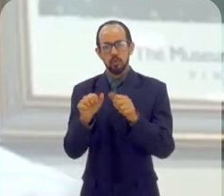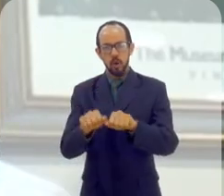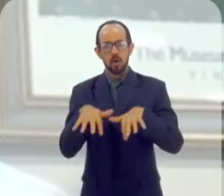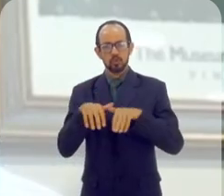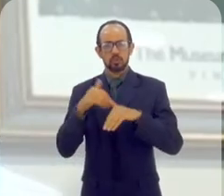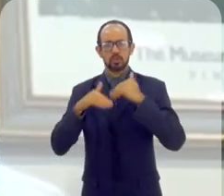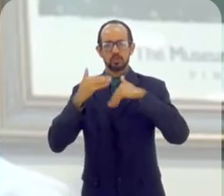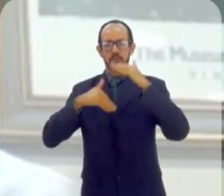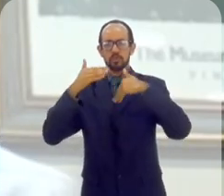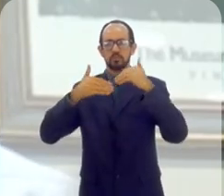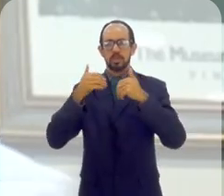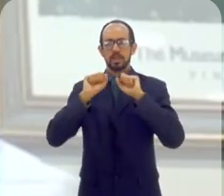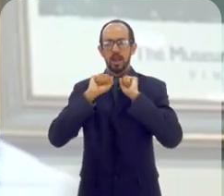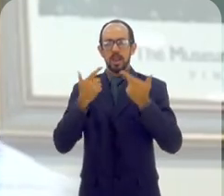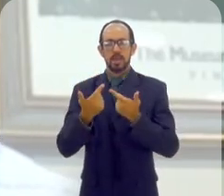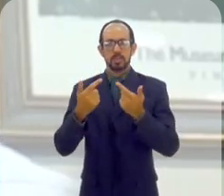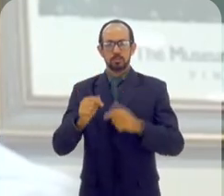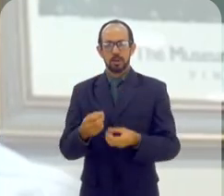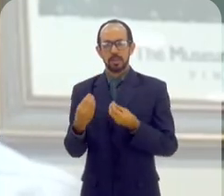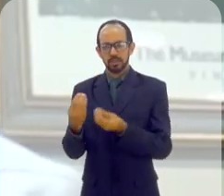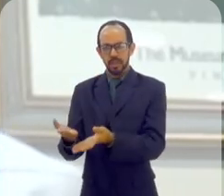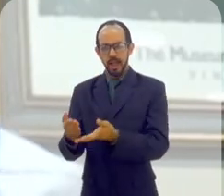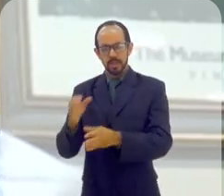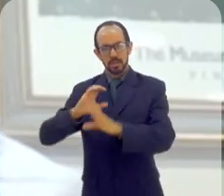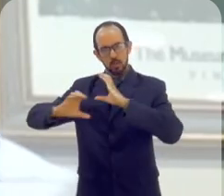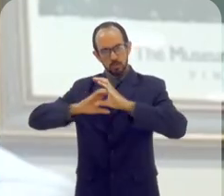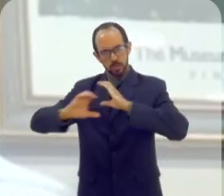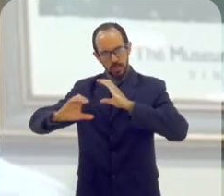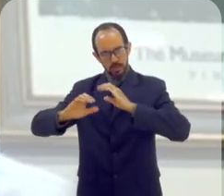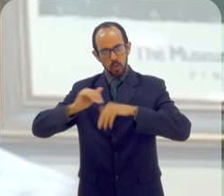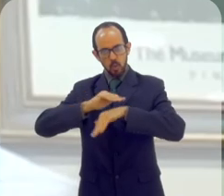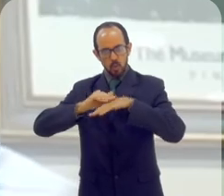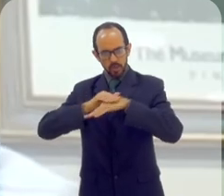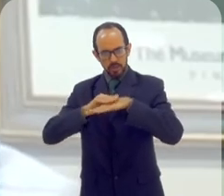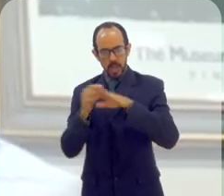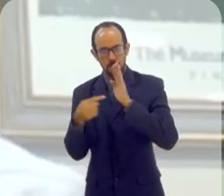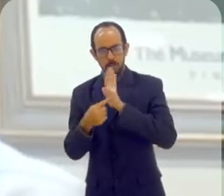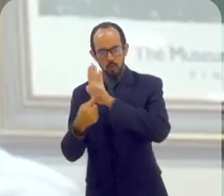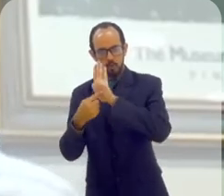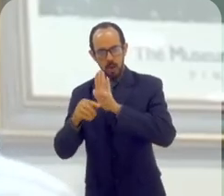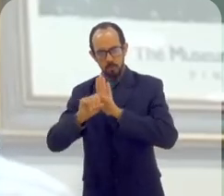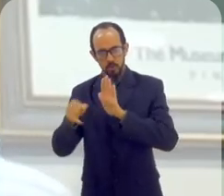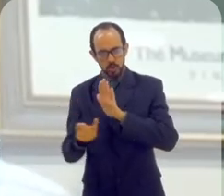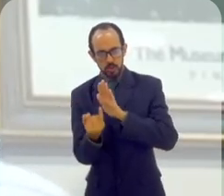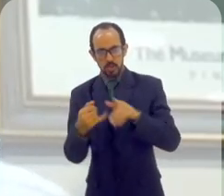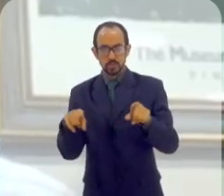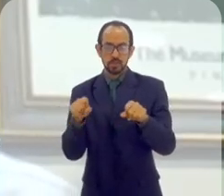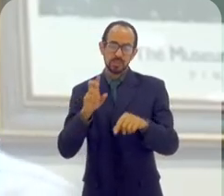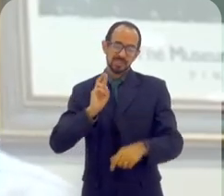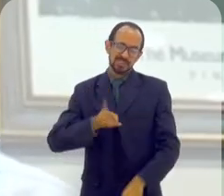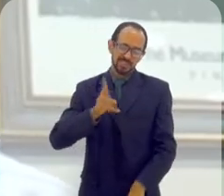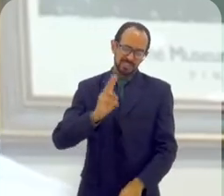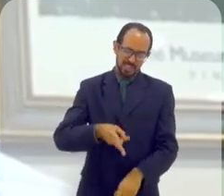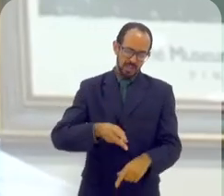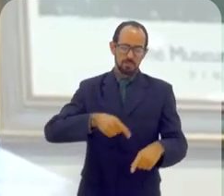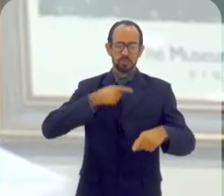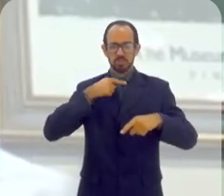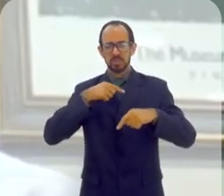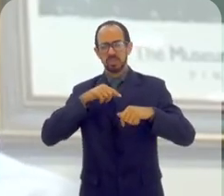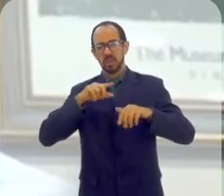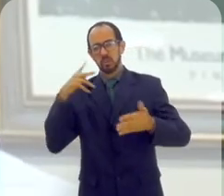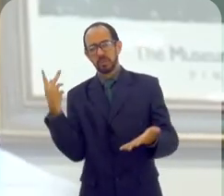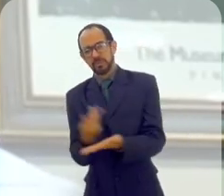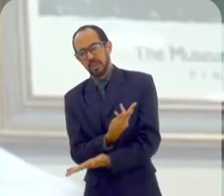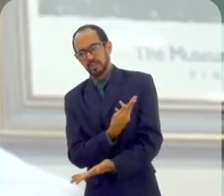fórum desenvolvimento da alérgica para trazer a sua necessidade fazer essa interrupção conversar mostrar as oportunidades e toda vez